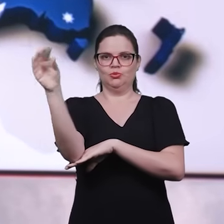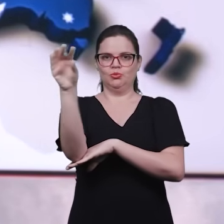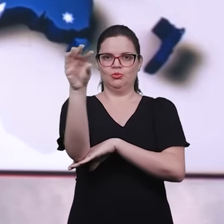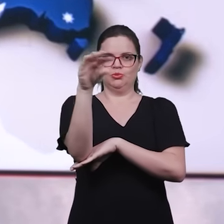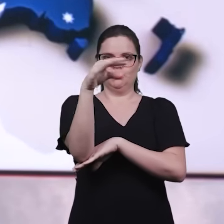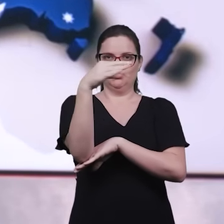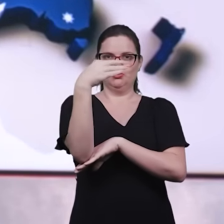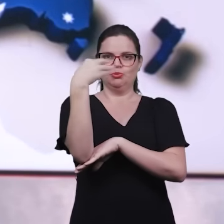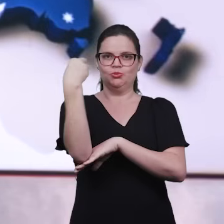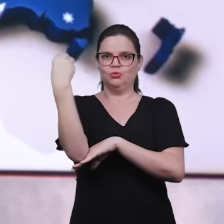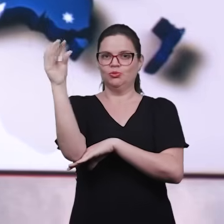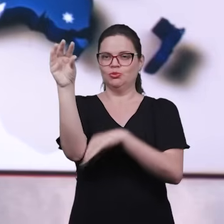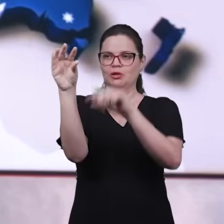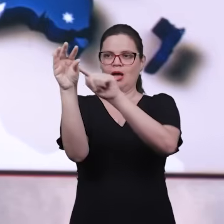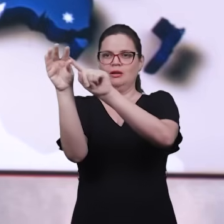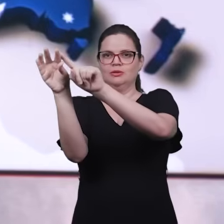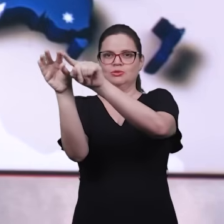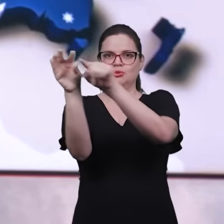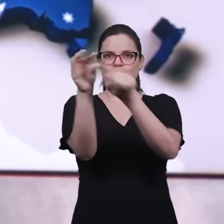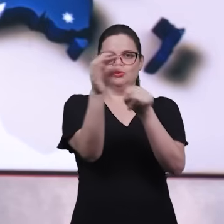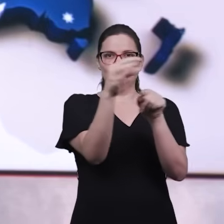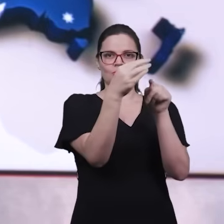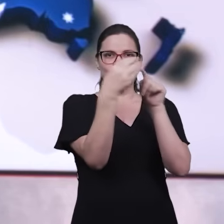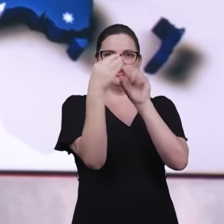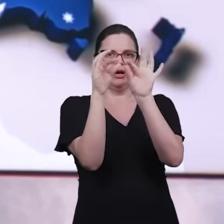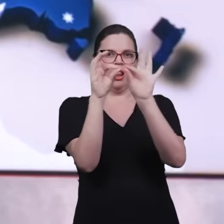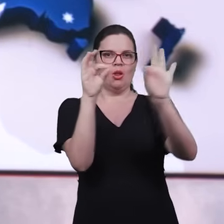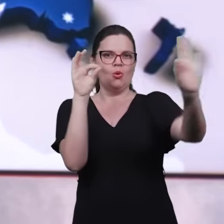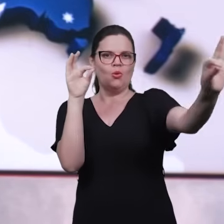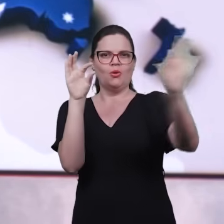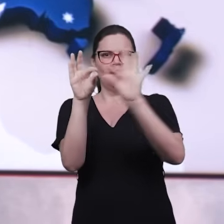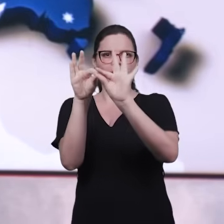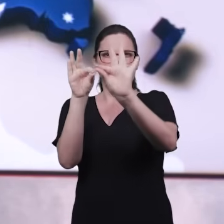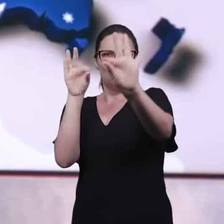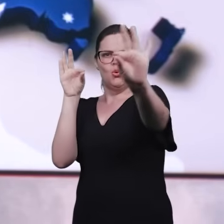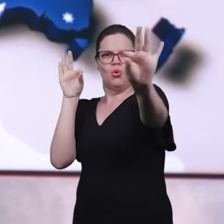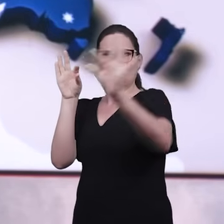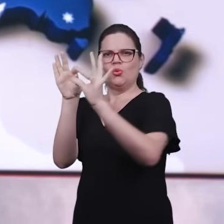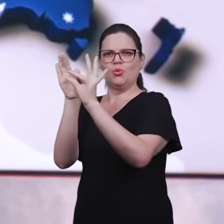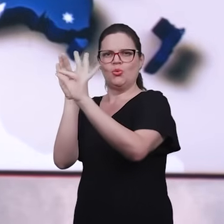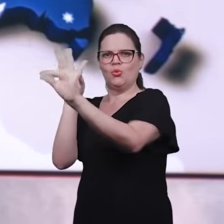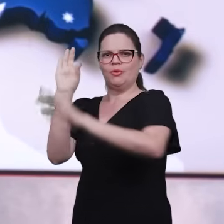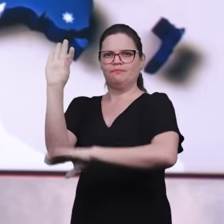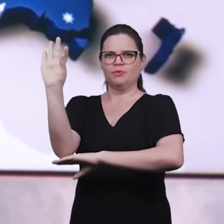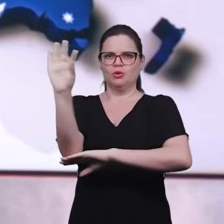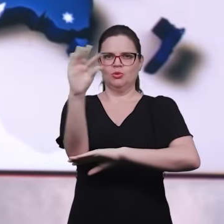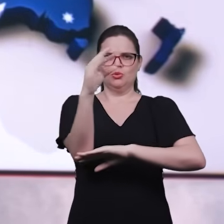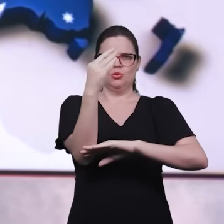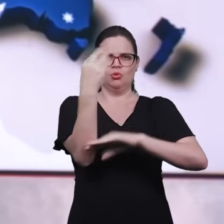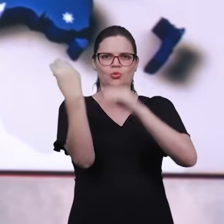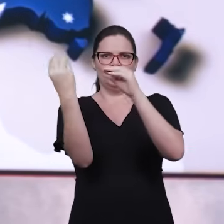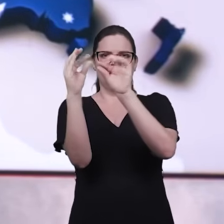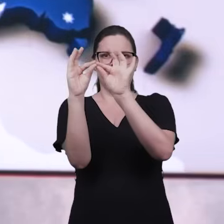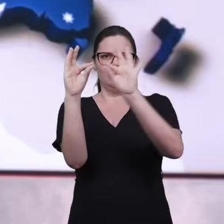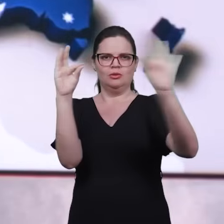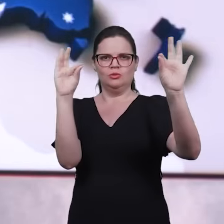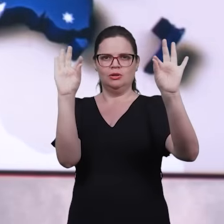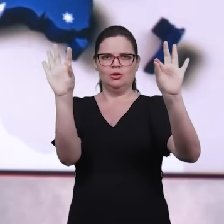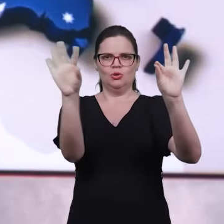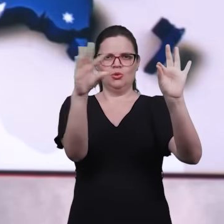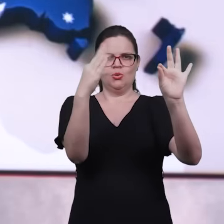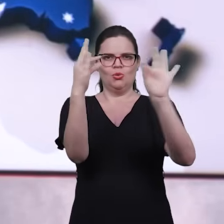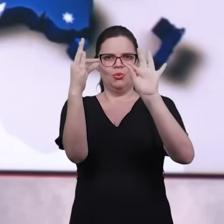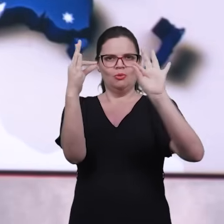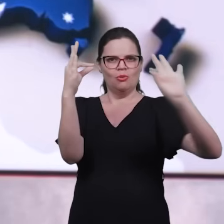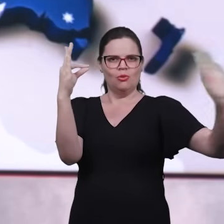dava, a luz ela alcançava distâncias maiores. Cada giro que dava ia